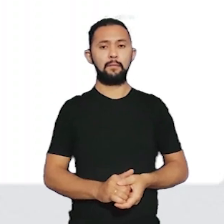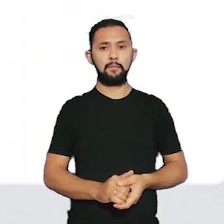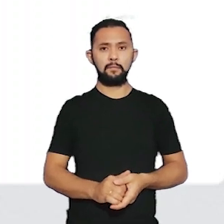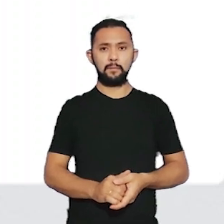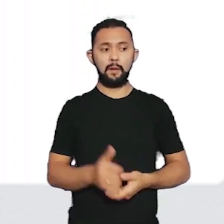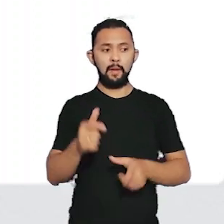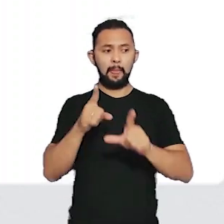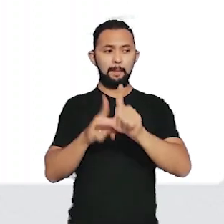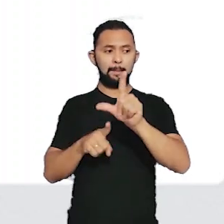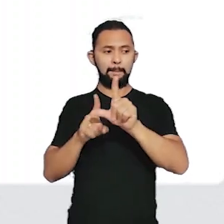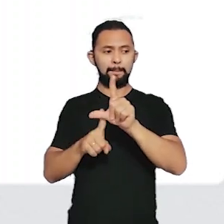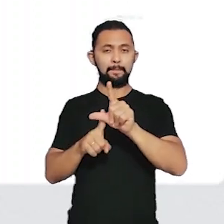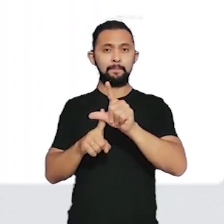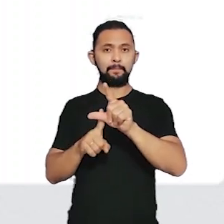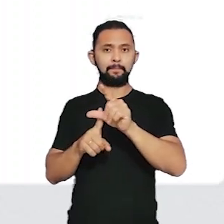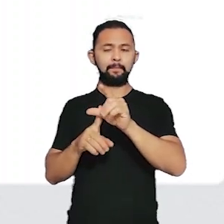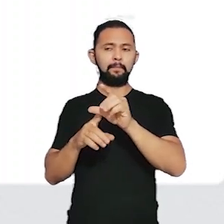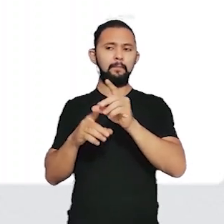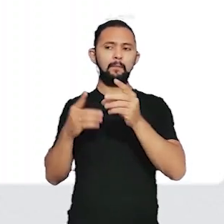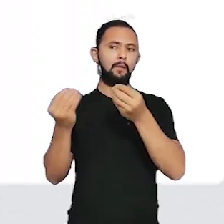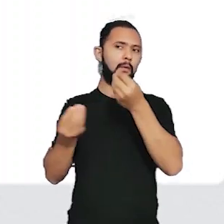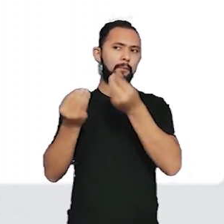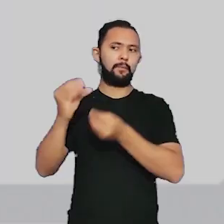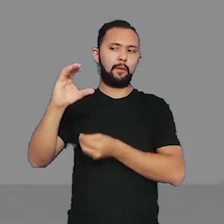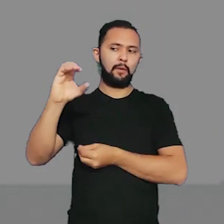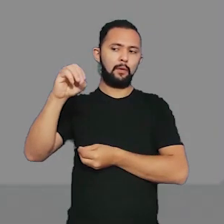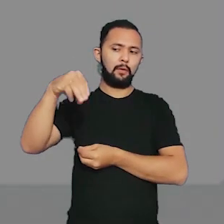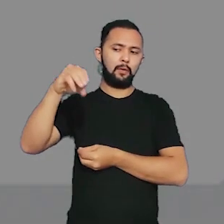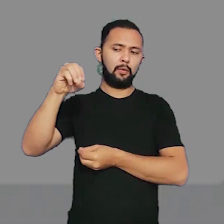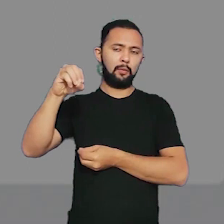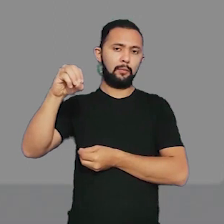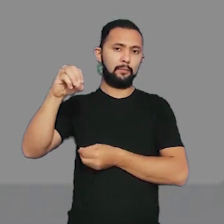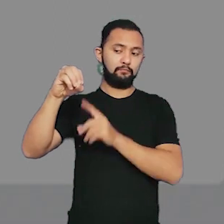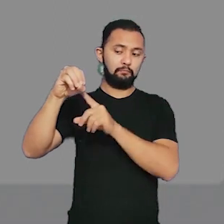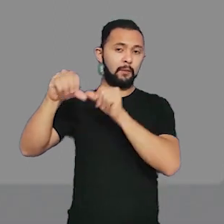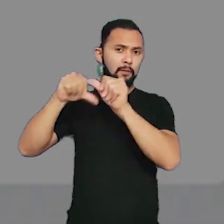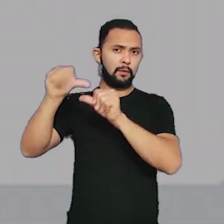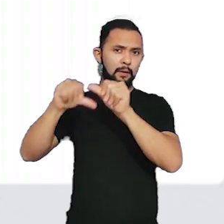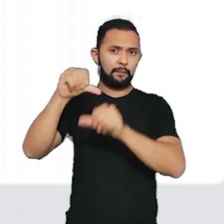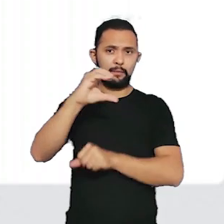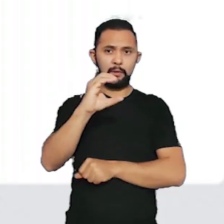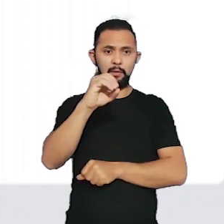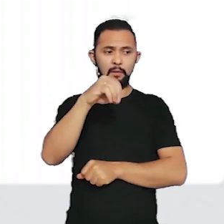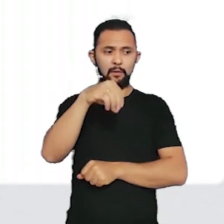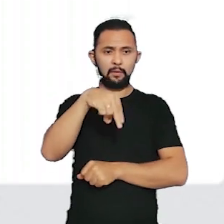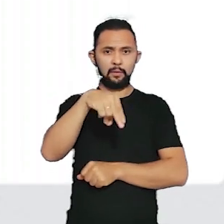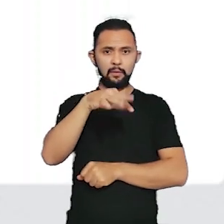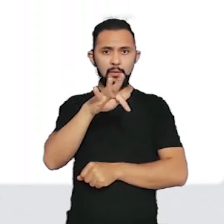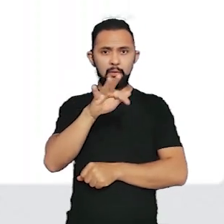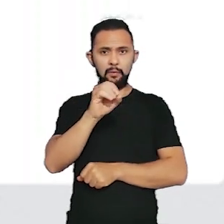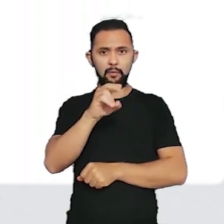não fazem mal a ninguém. Então, eu posso dizer assim, ó, conforme diz minha mãe. Conforme diz minha